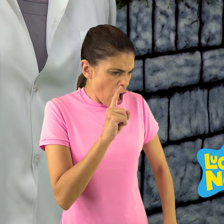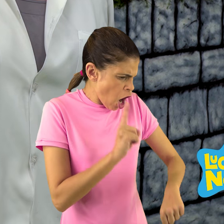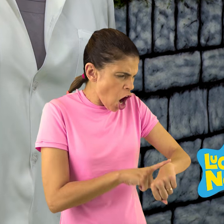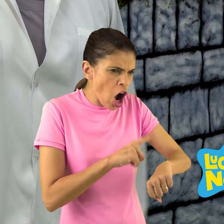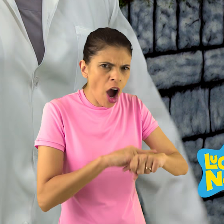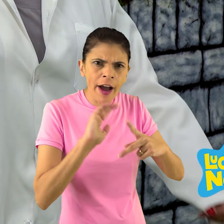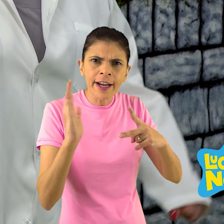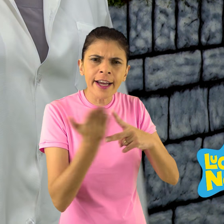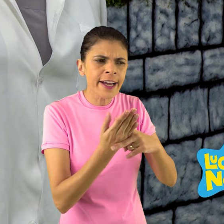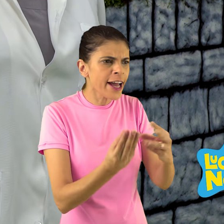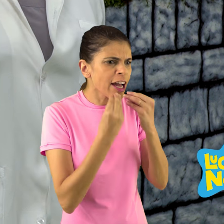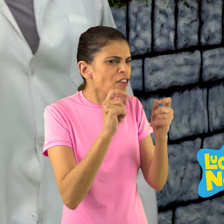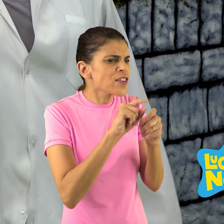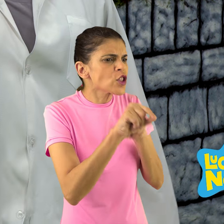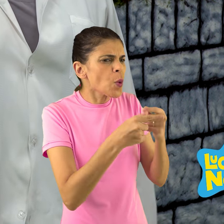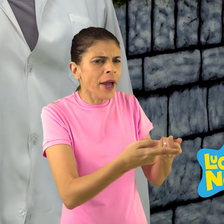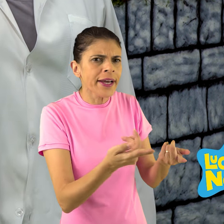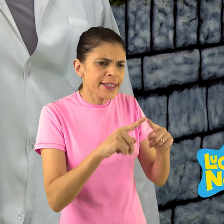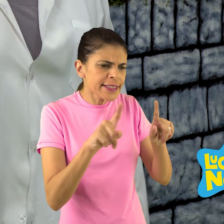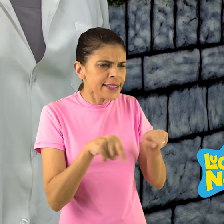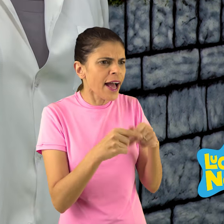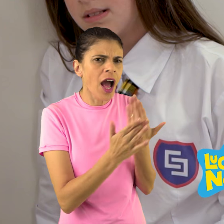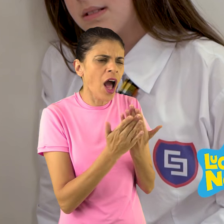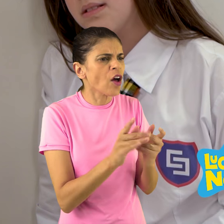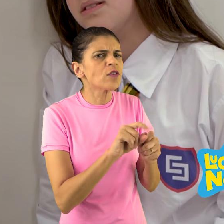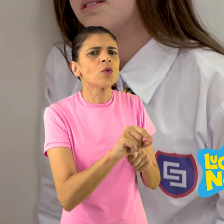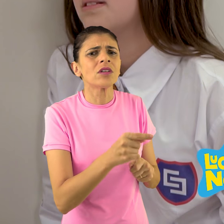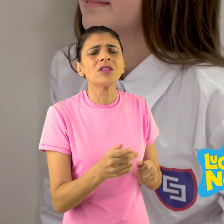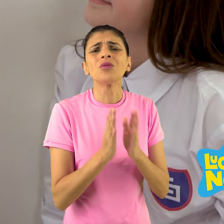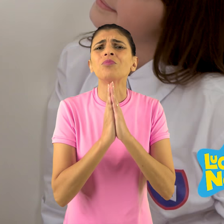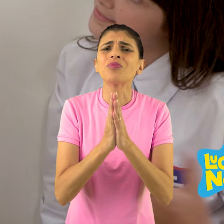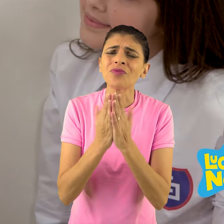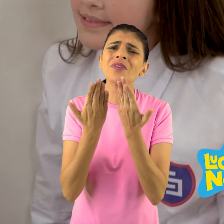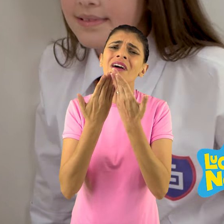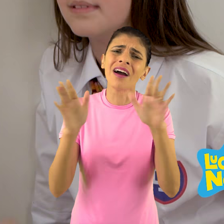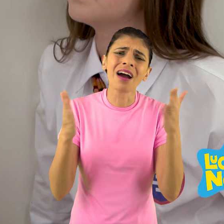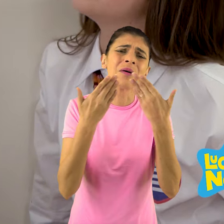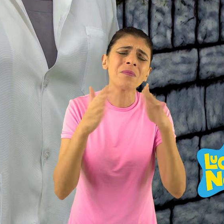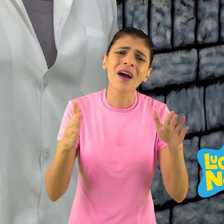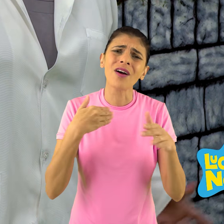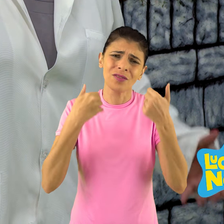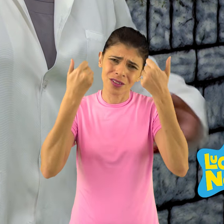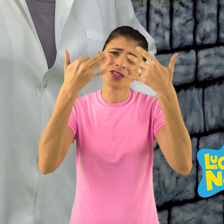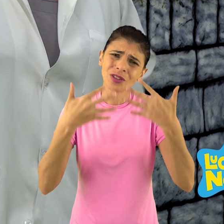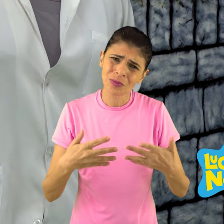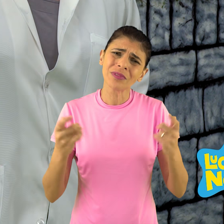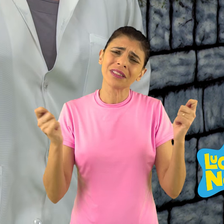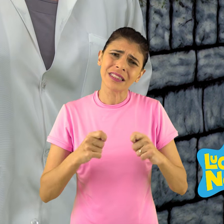hora do recreio. O que vocês estão fazendo dentro da sala de aula? Abre a porta que a gente explica.